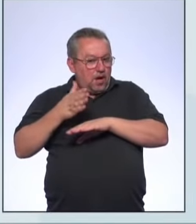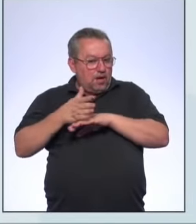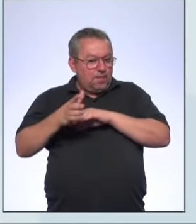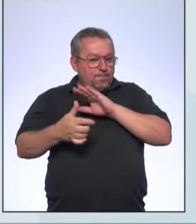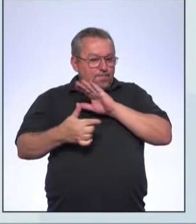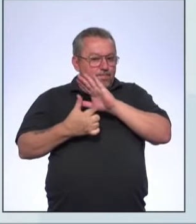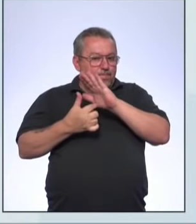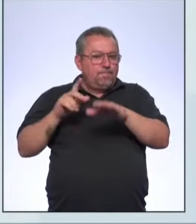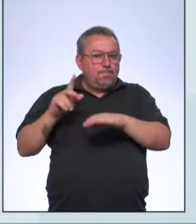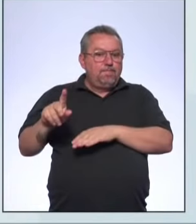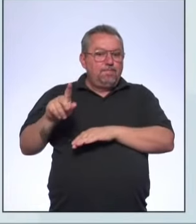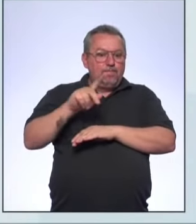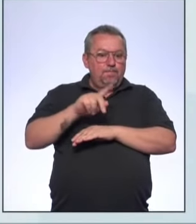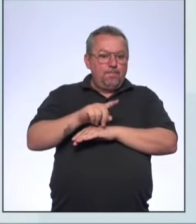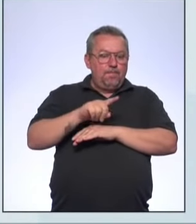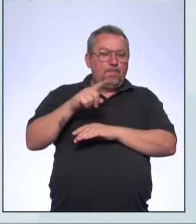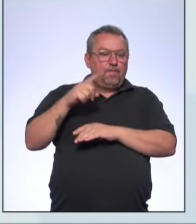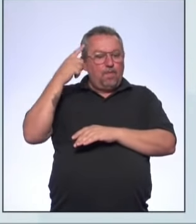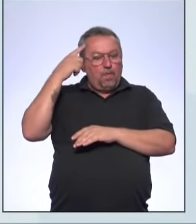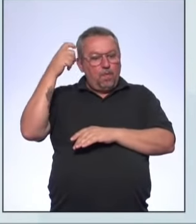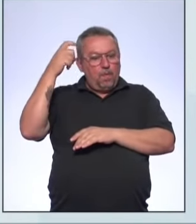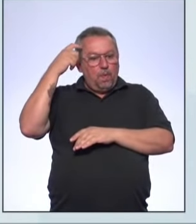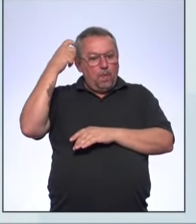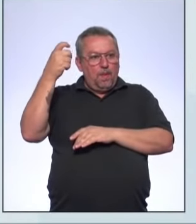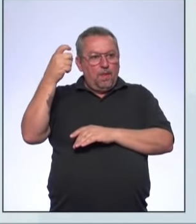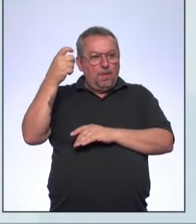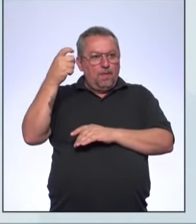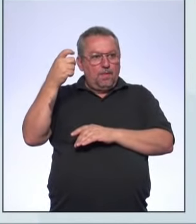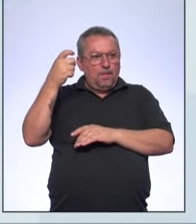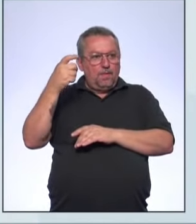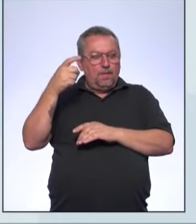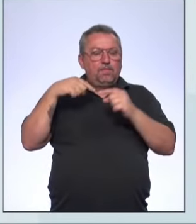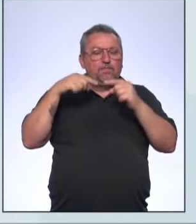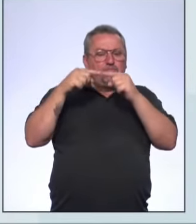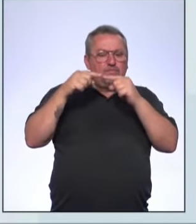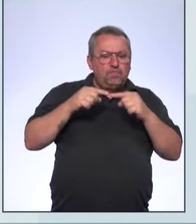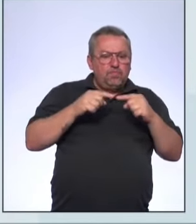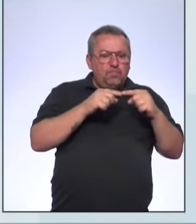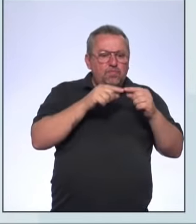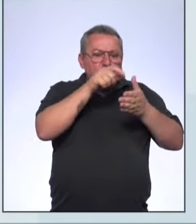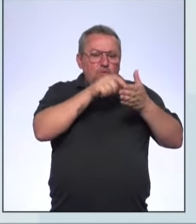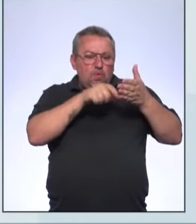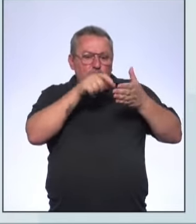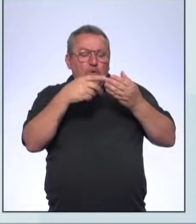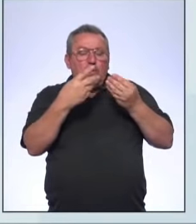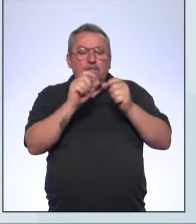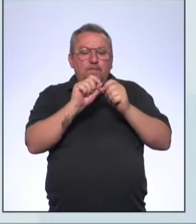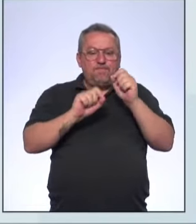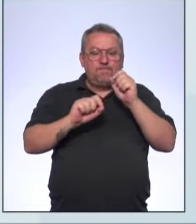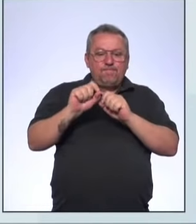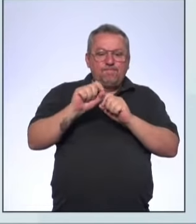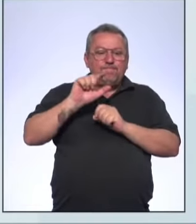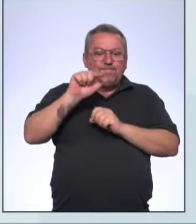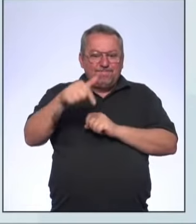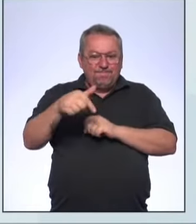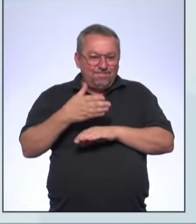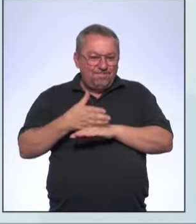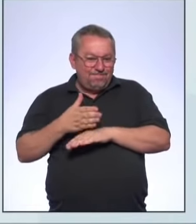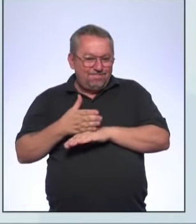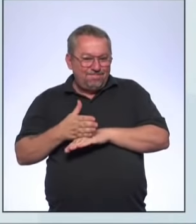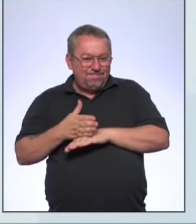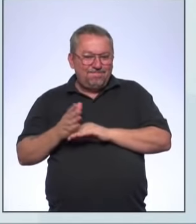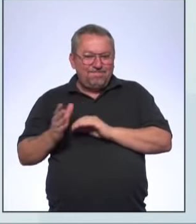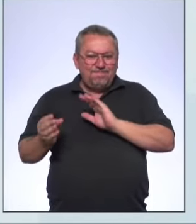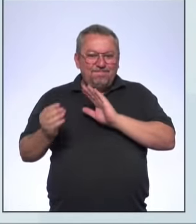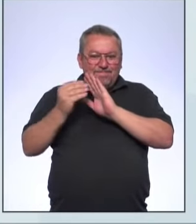vou mostrar para o seu professor vocês vão criar aí um combinado como vocês viram fazer tá certo depois desse exercício